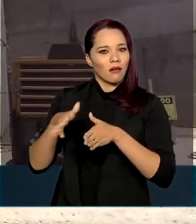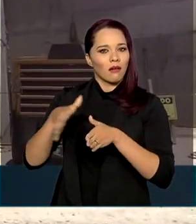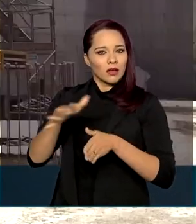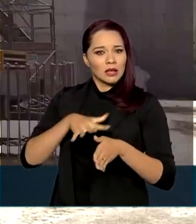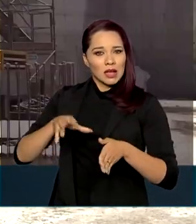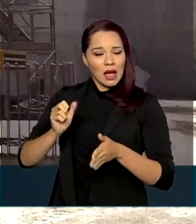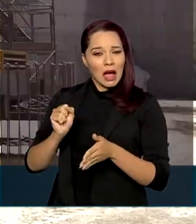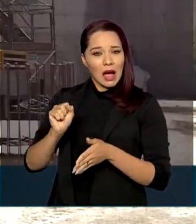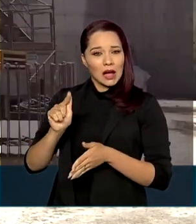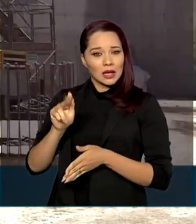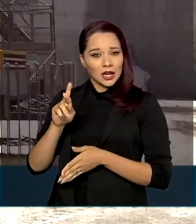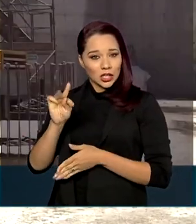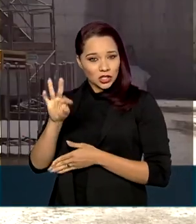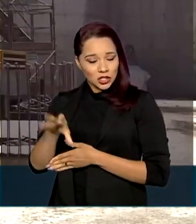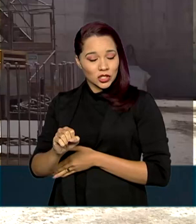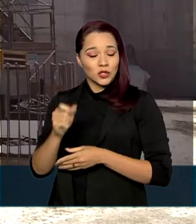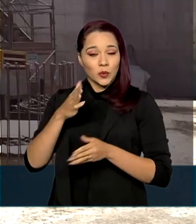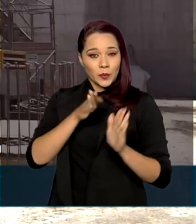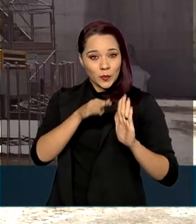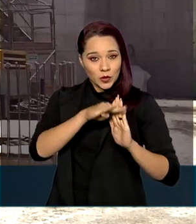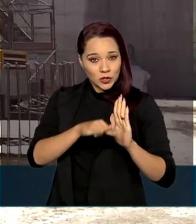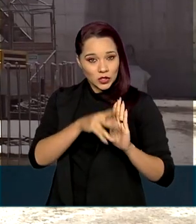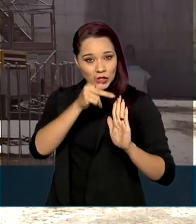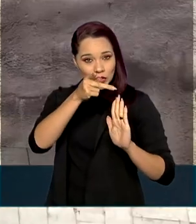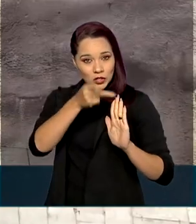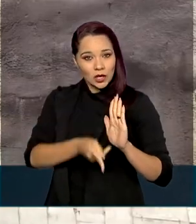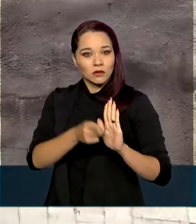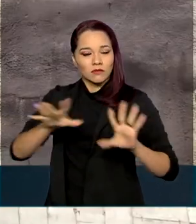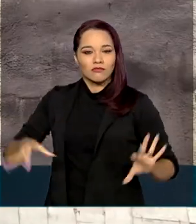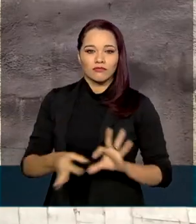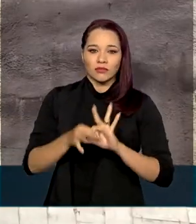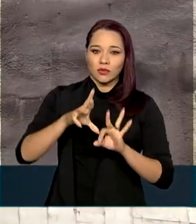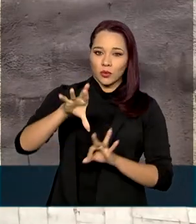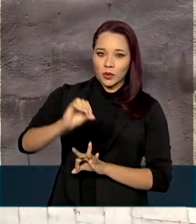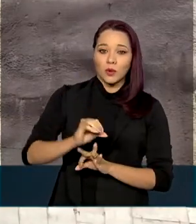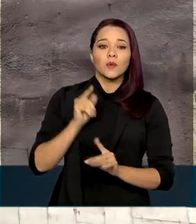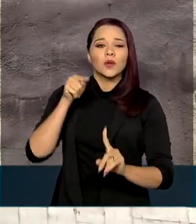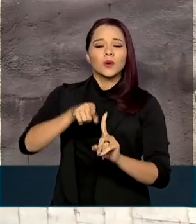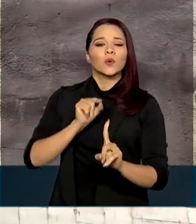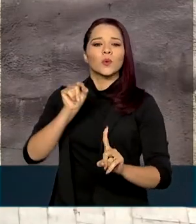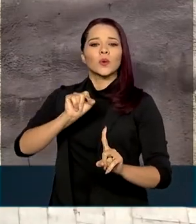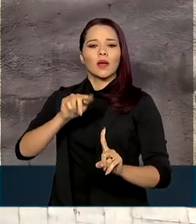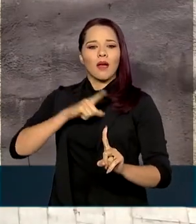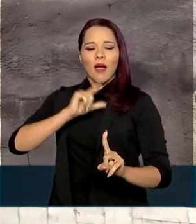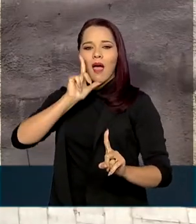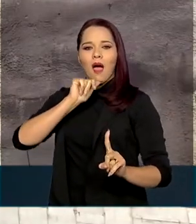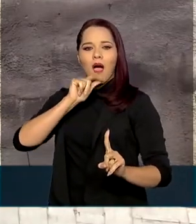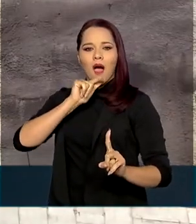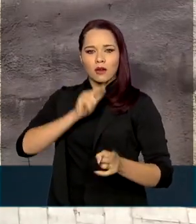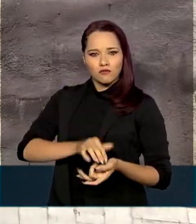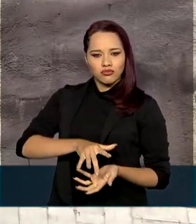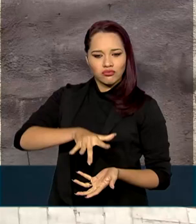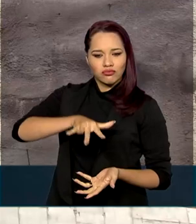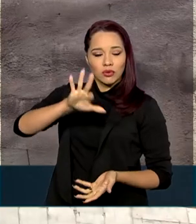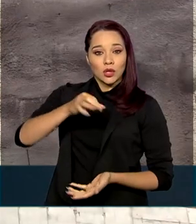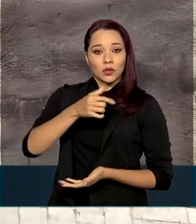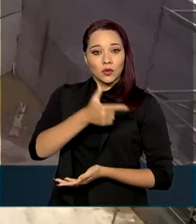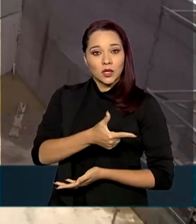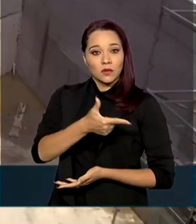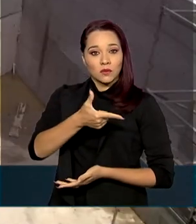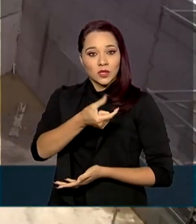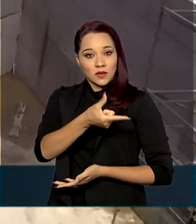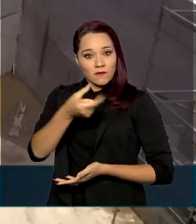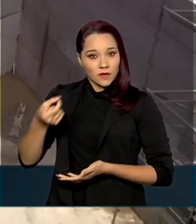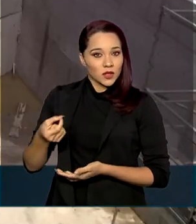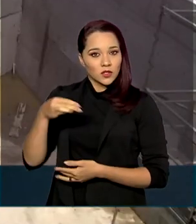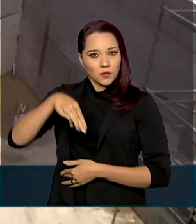Agreste, do projeto de integração do Rio São Francisco. O objetivo aqui é fazer a água subir 220 metros,